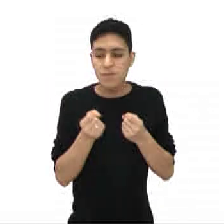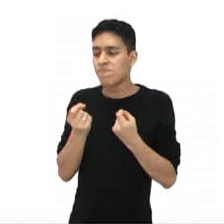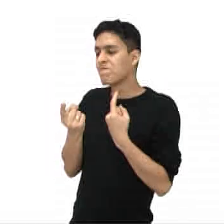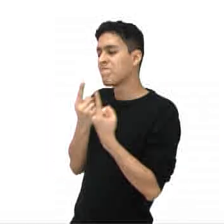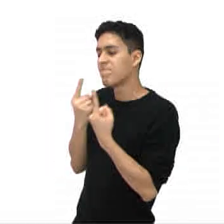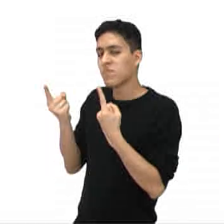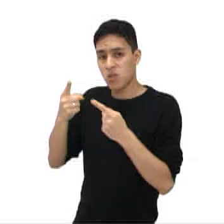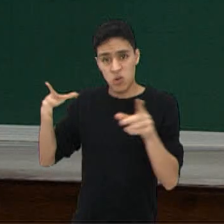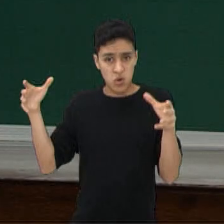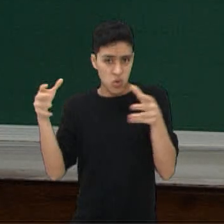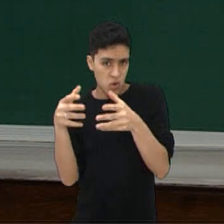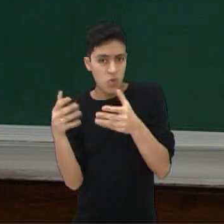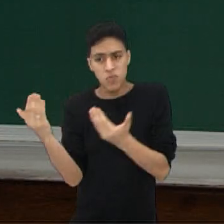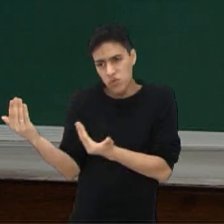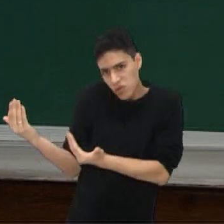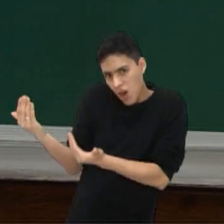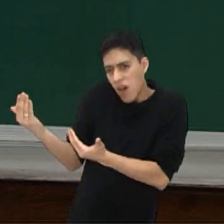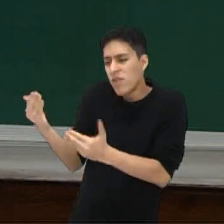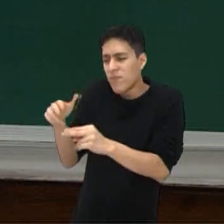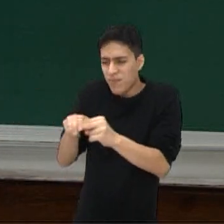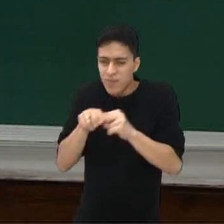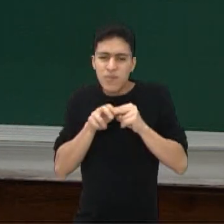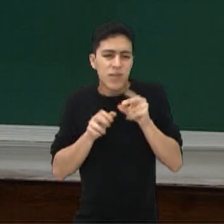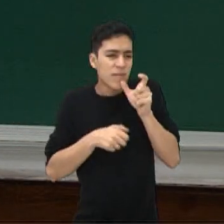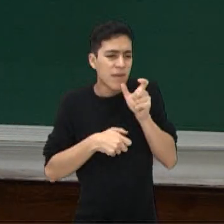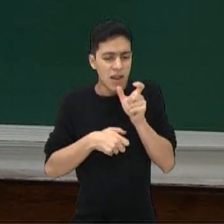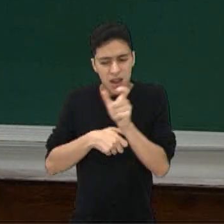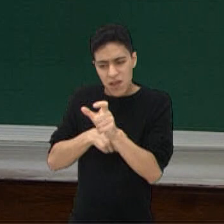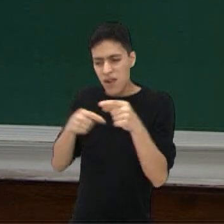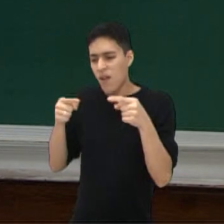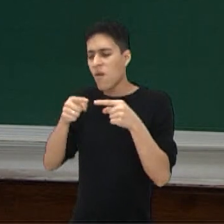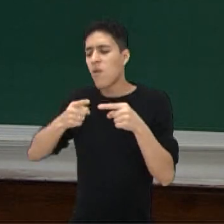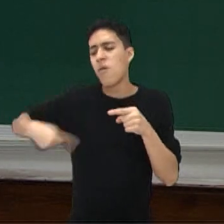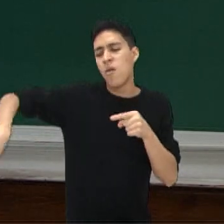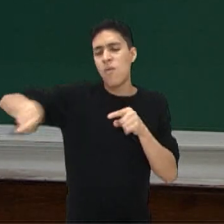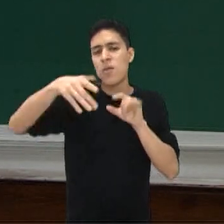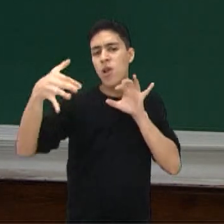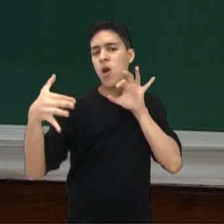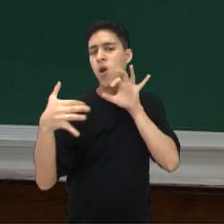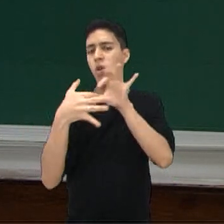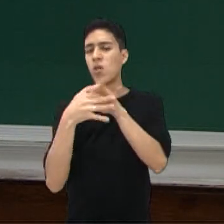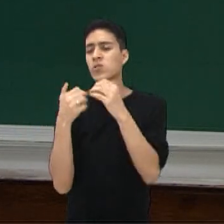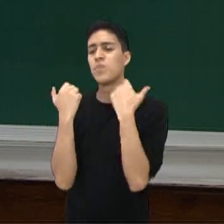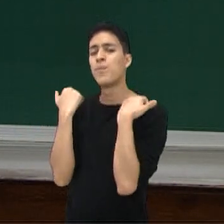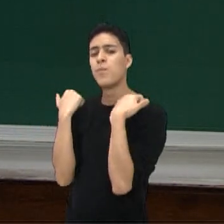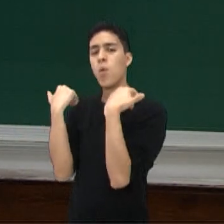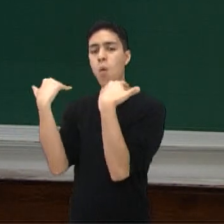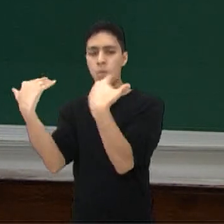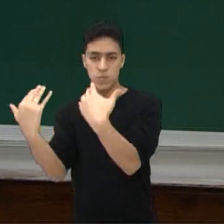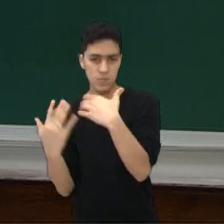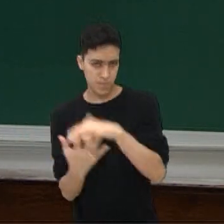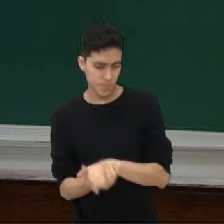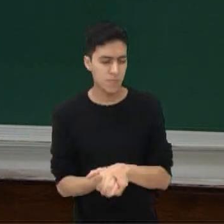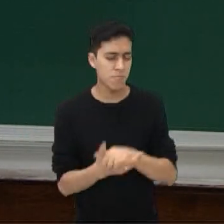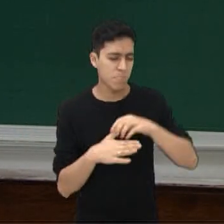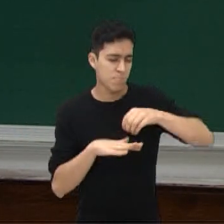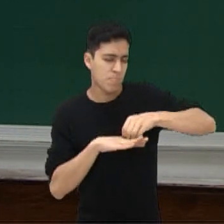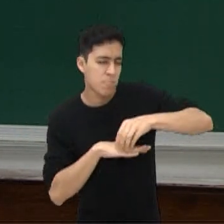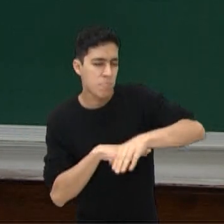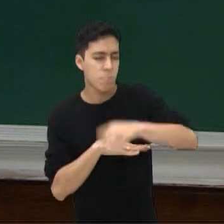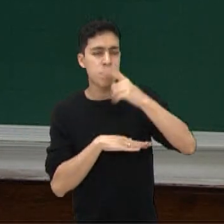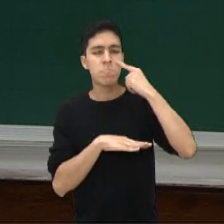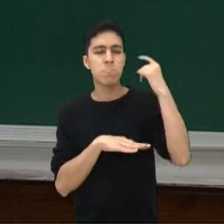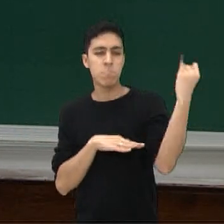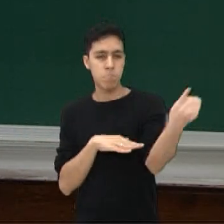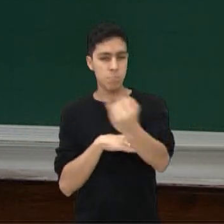então nada demais ele falar, não dá para vacilar. Eu sempre digo para os meus alunos uma coisa muito importante, lembre-se disso. Língua